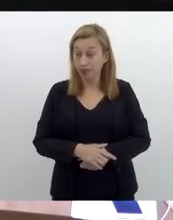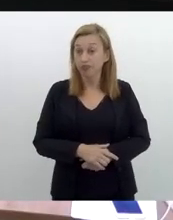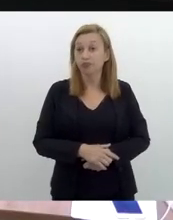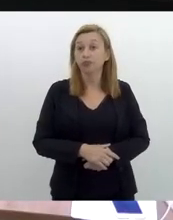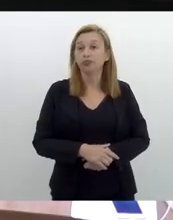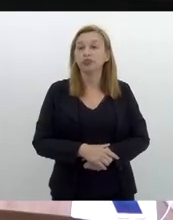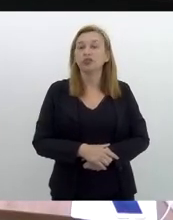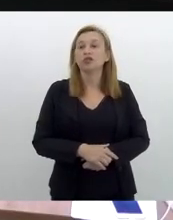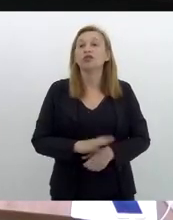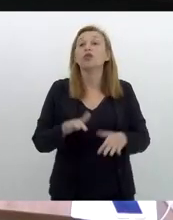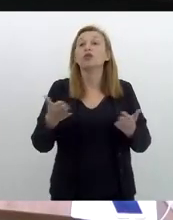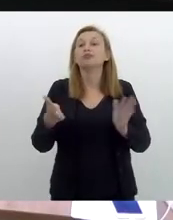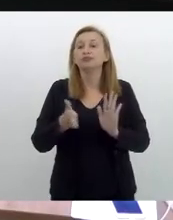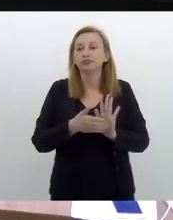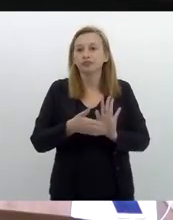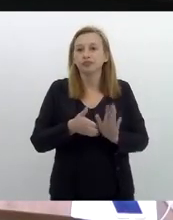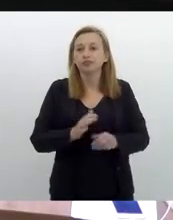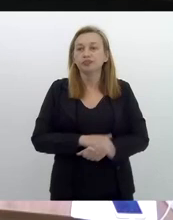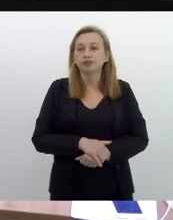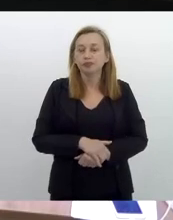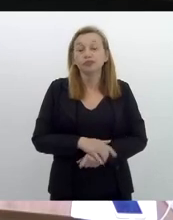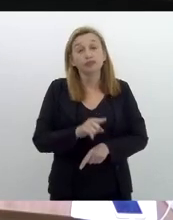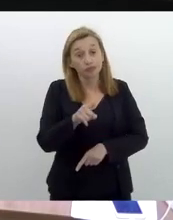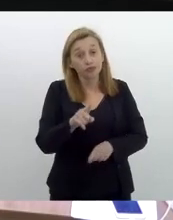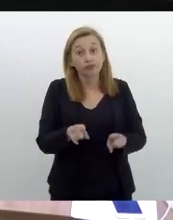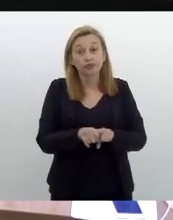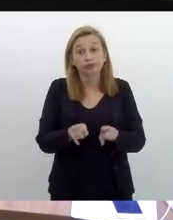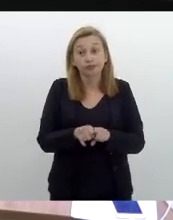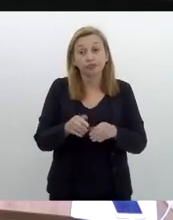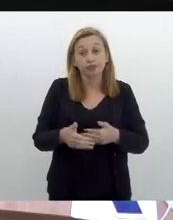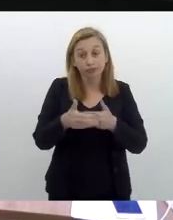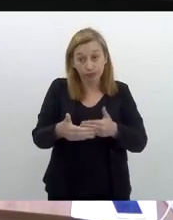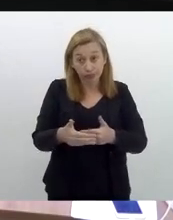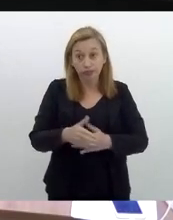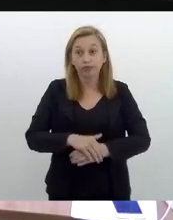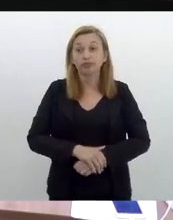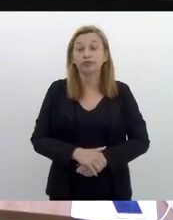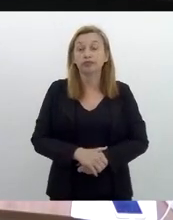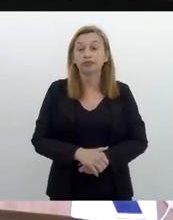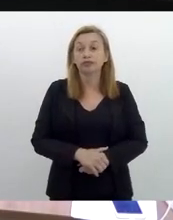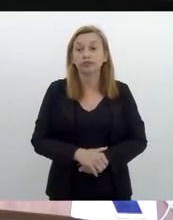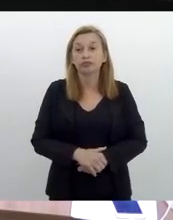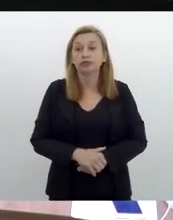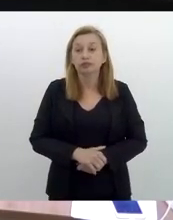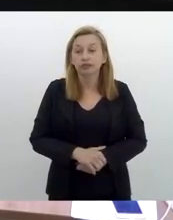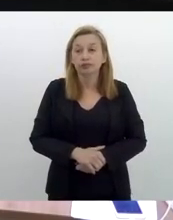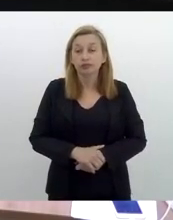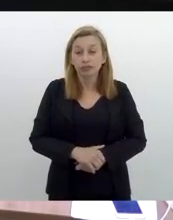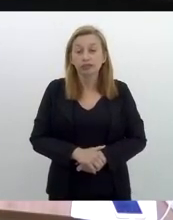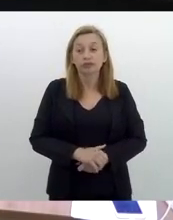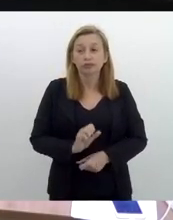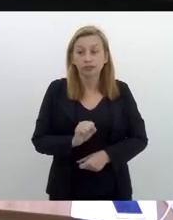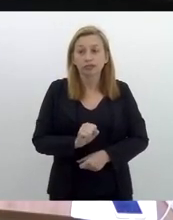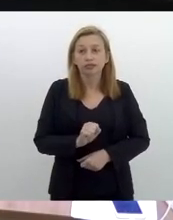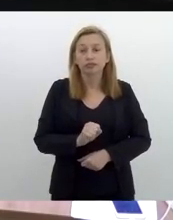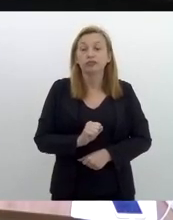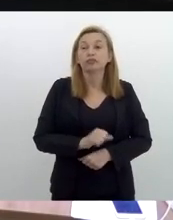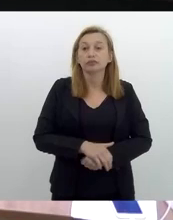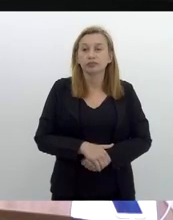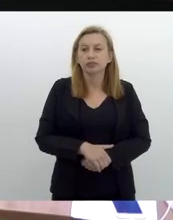adequar essa proposta mas isso também está bem avançado para resolver